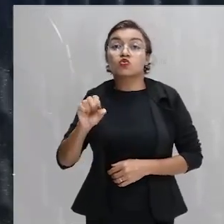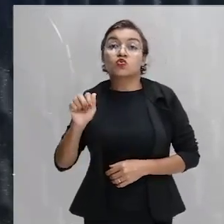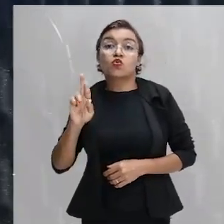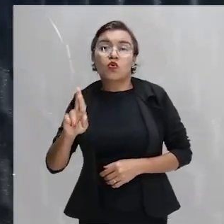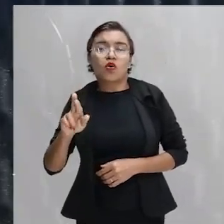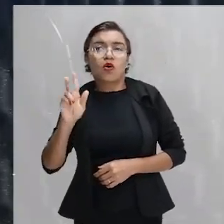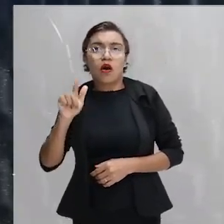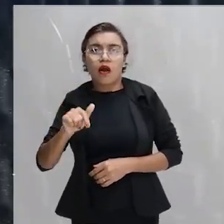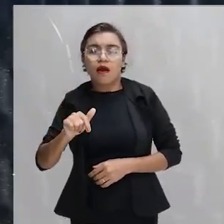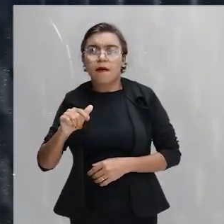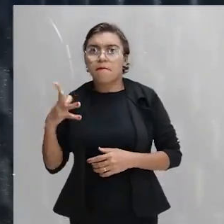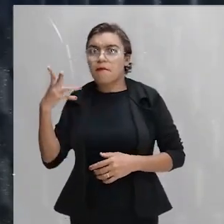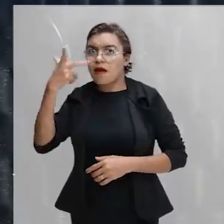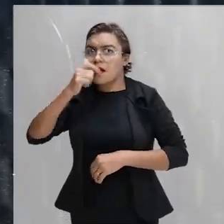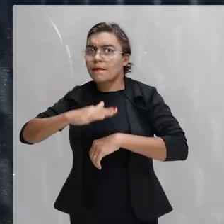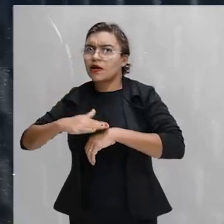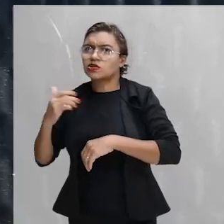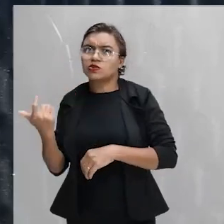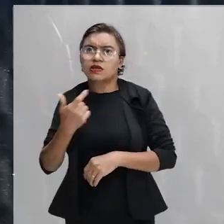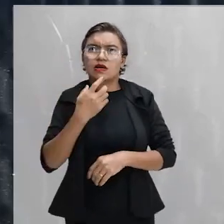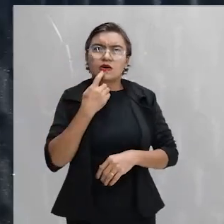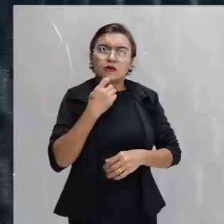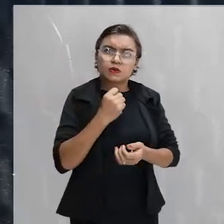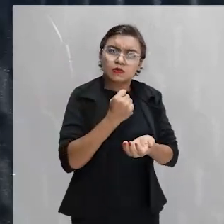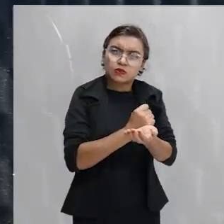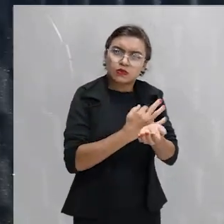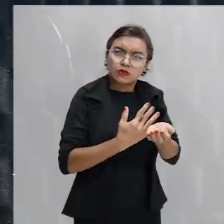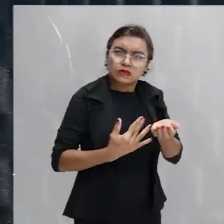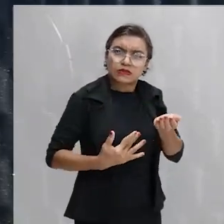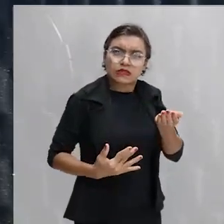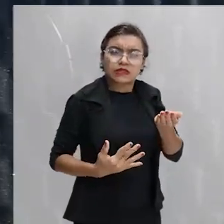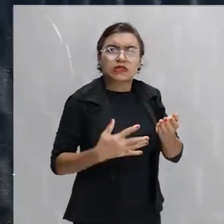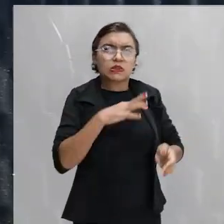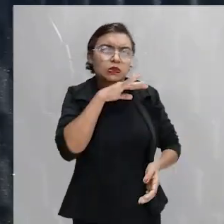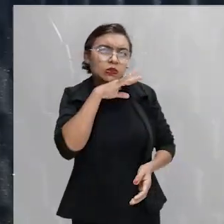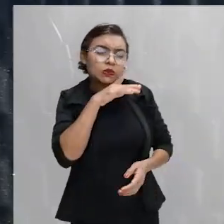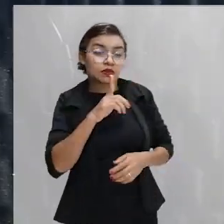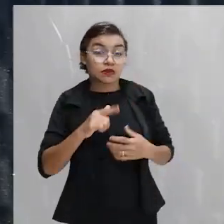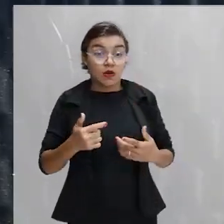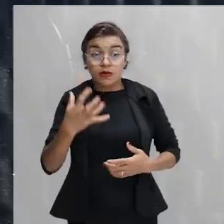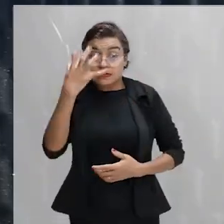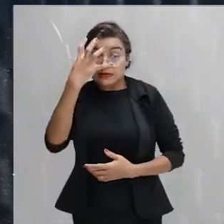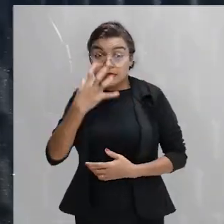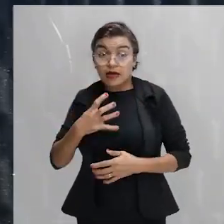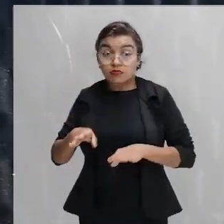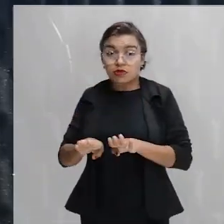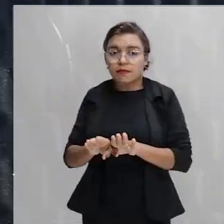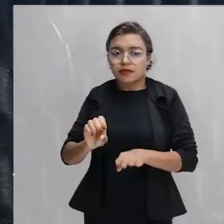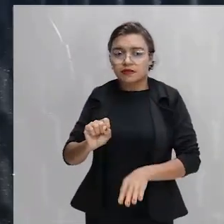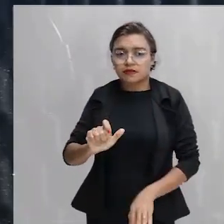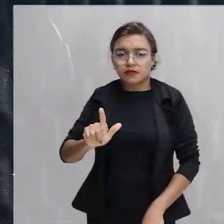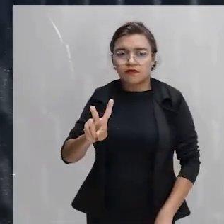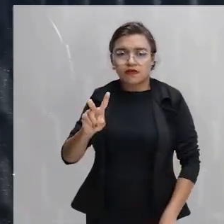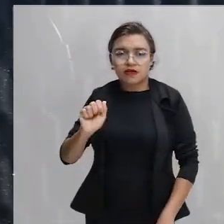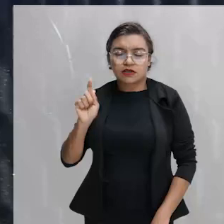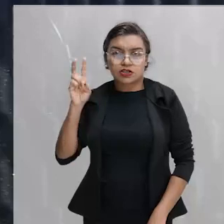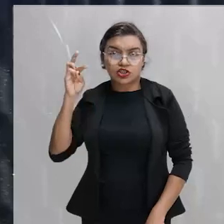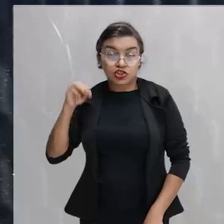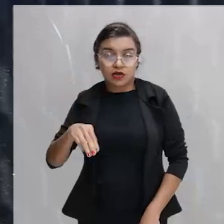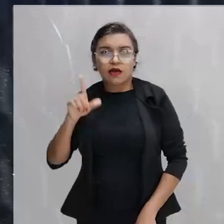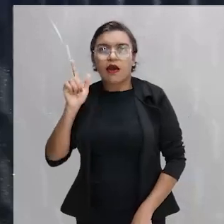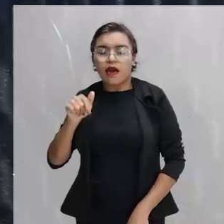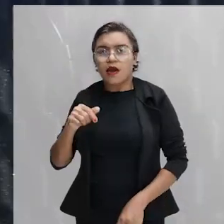sangue amargo, né? E tão sério e selvagem. Essa música ela é contextual.